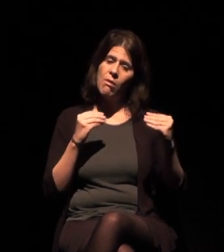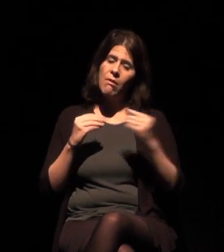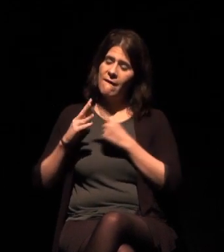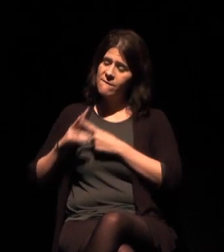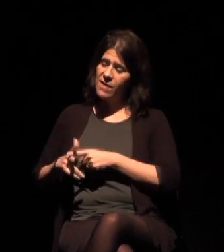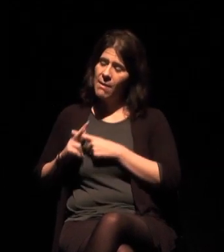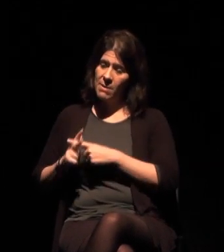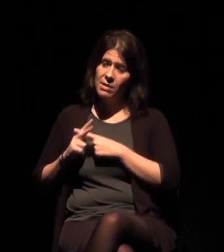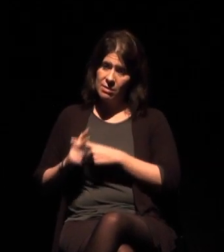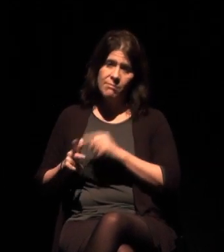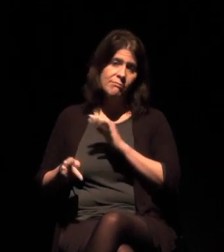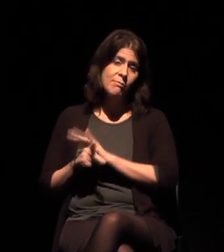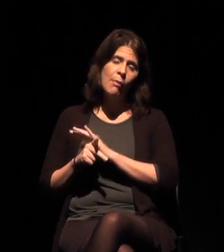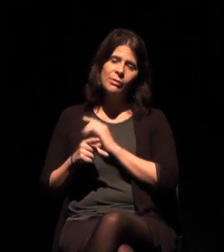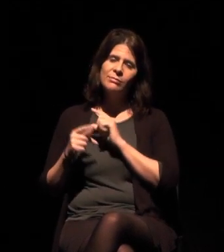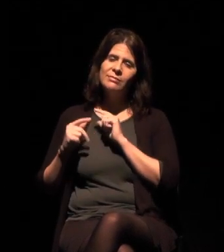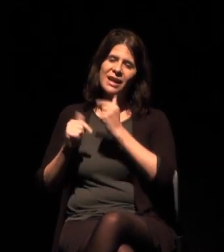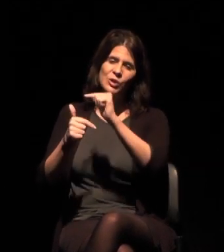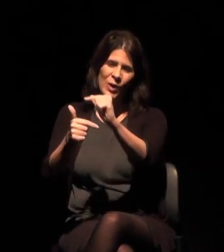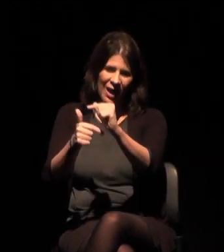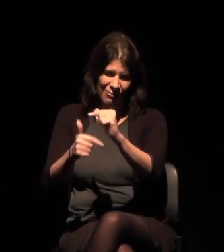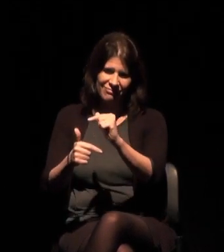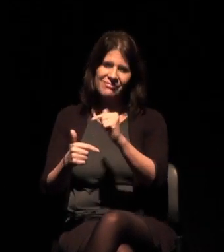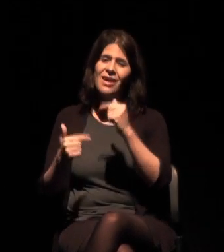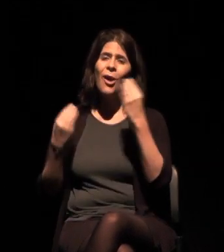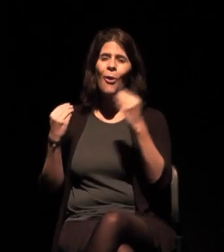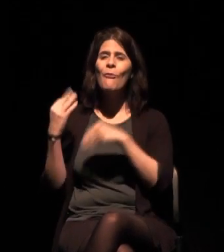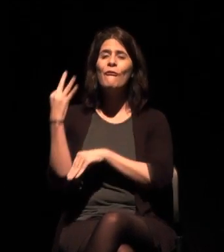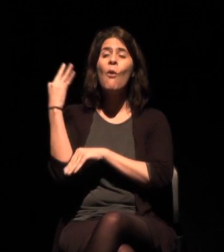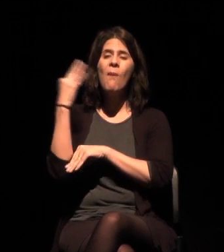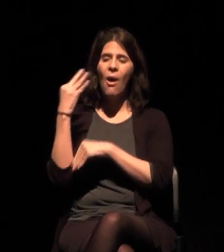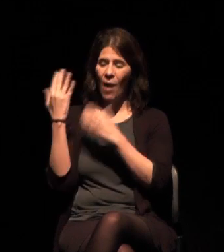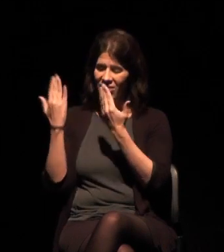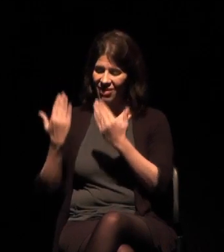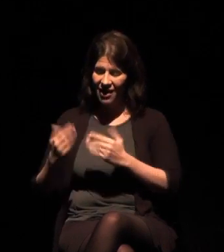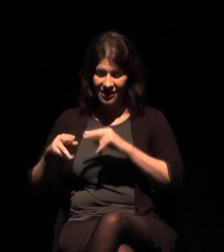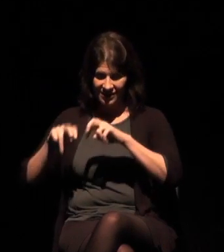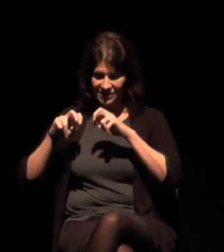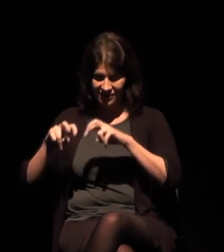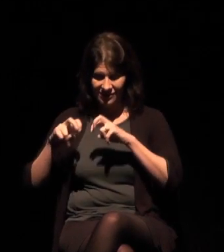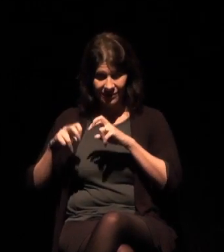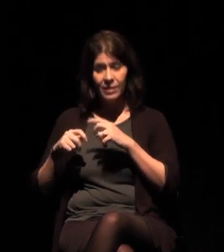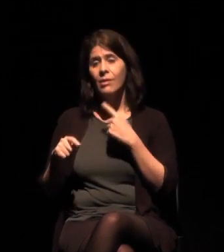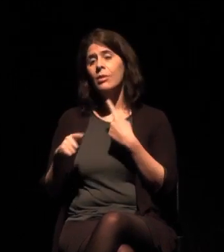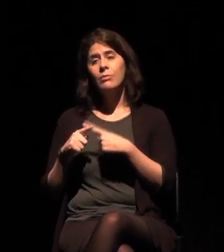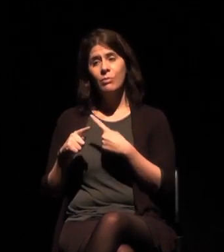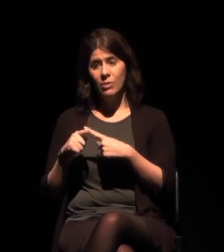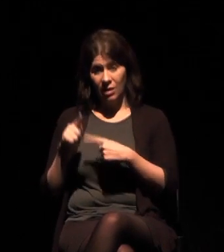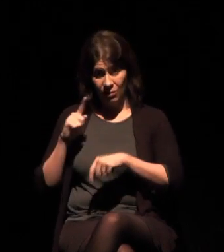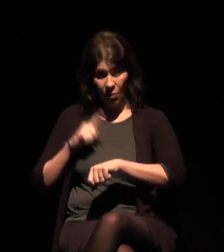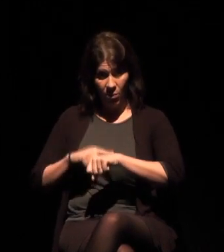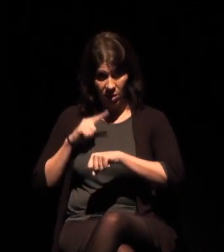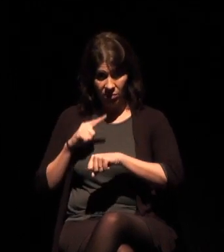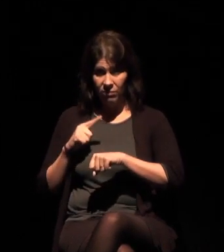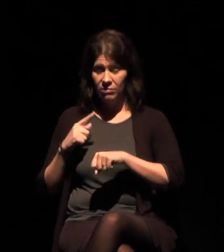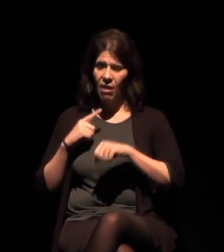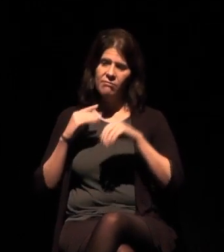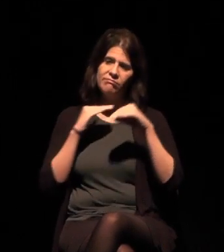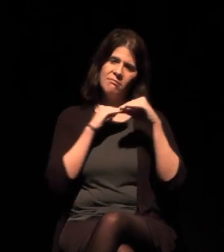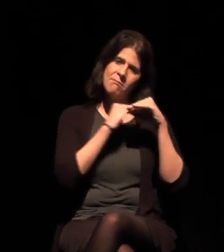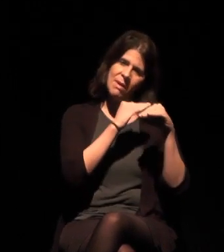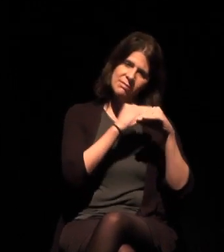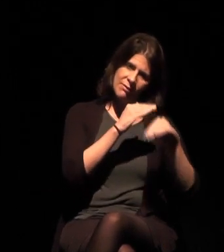bastante das ferramentas formais de de análise porque quando você está fazendo representação quando você está montando um padrão